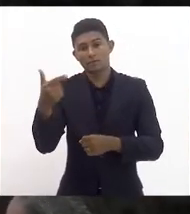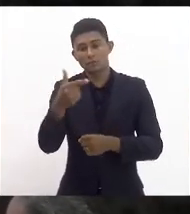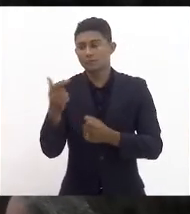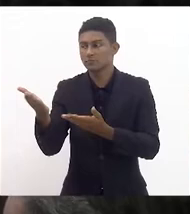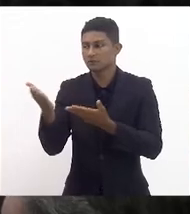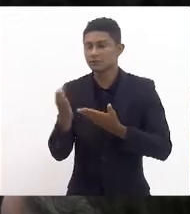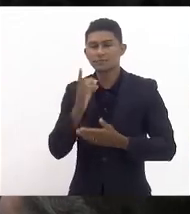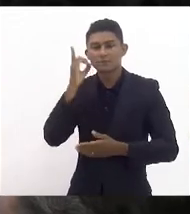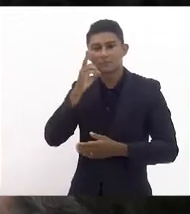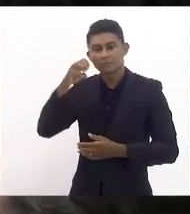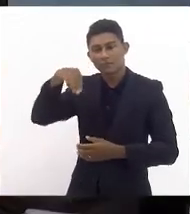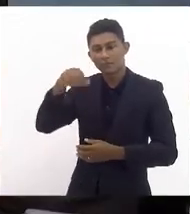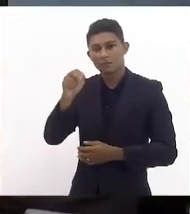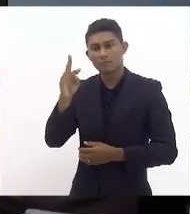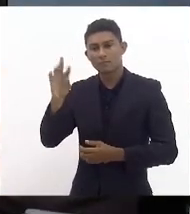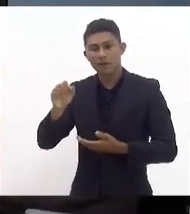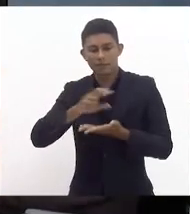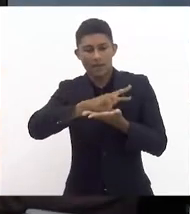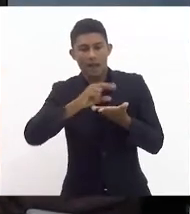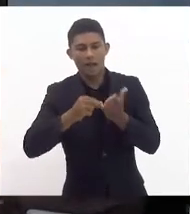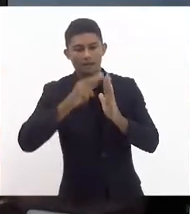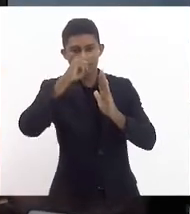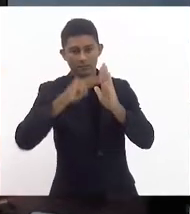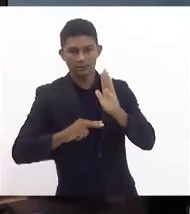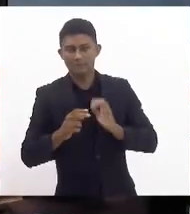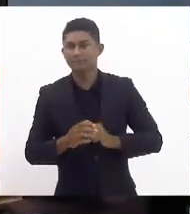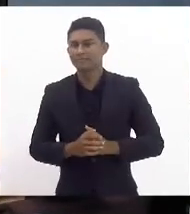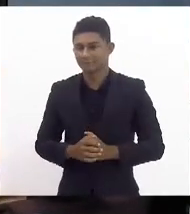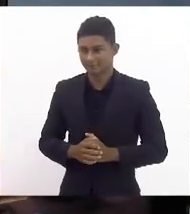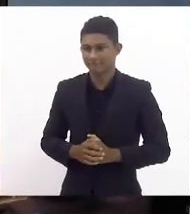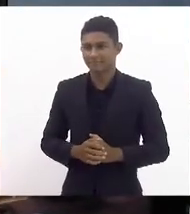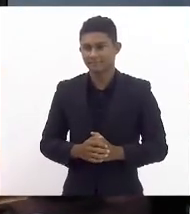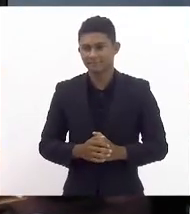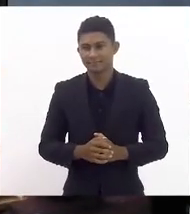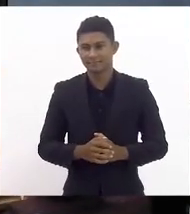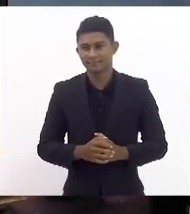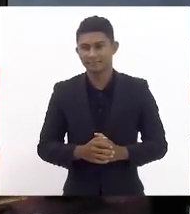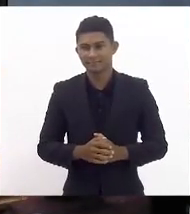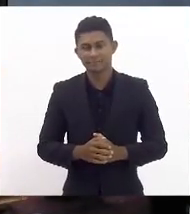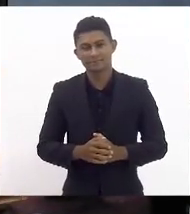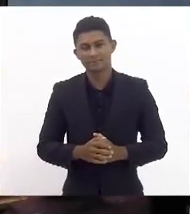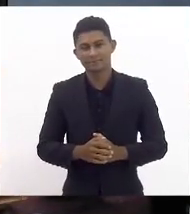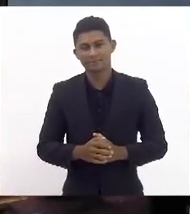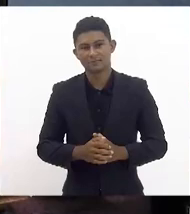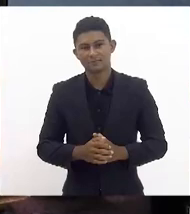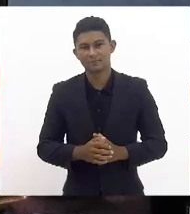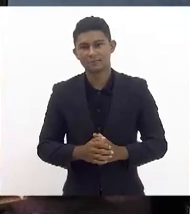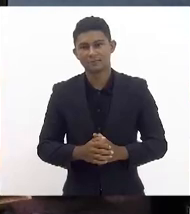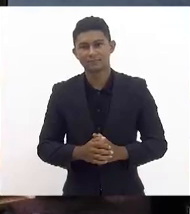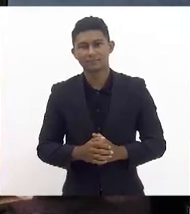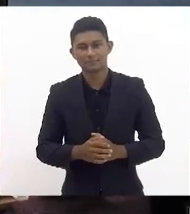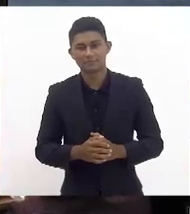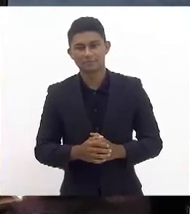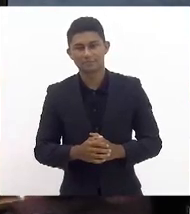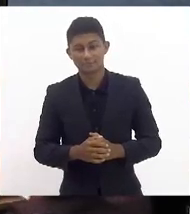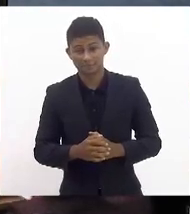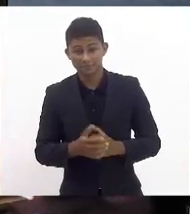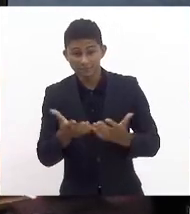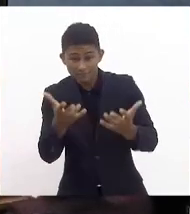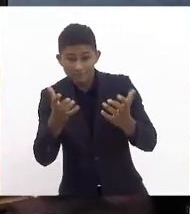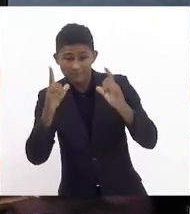da ata da sessão anterior. Olha lá para lá, para frente, olha lá. Aí, aí. Deixa eu sair agora no meio aí, ó.